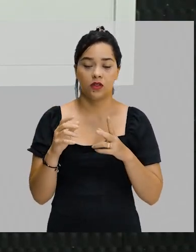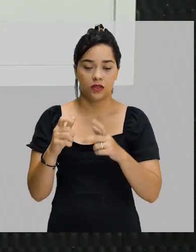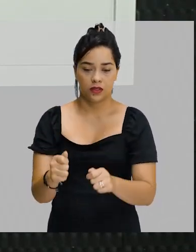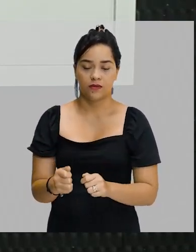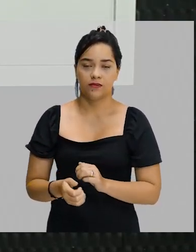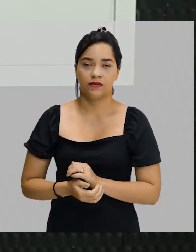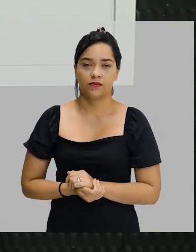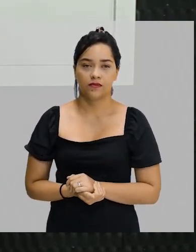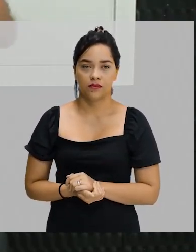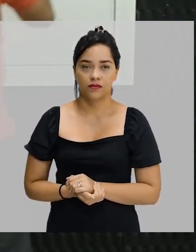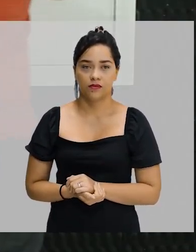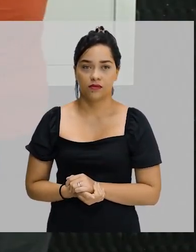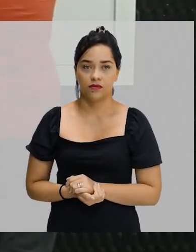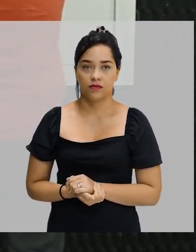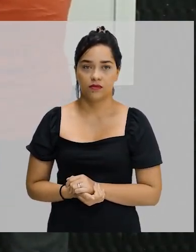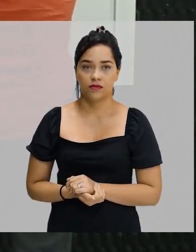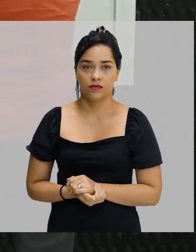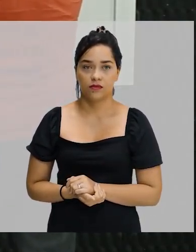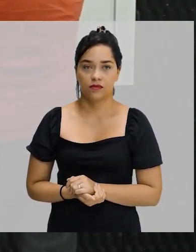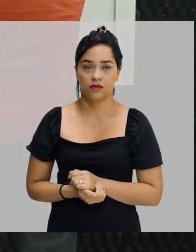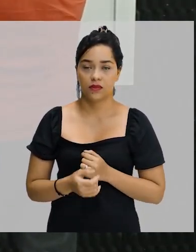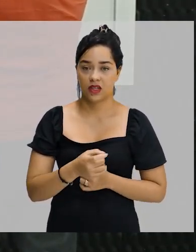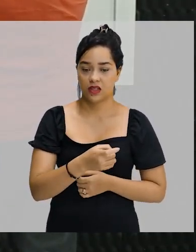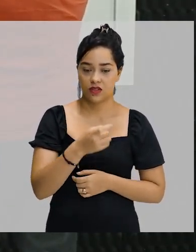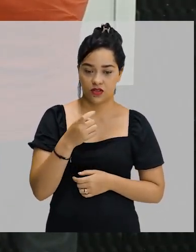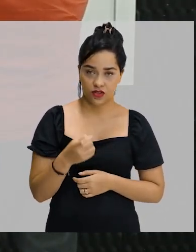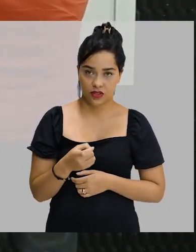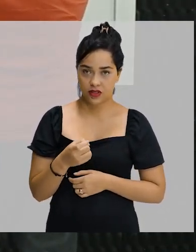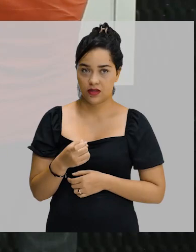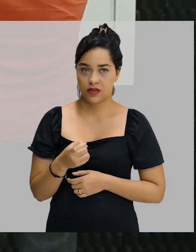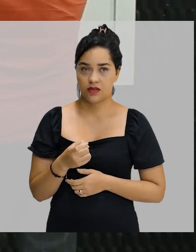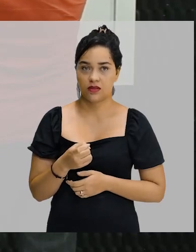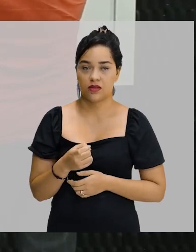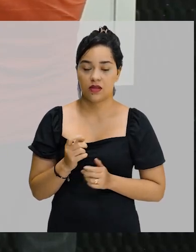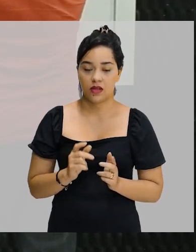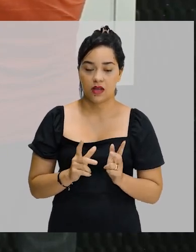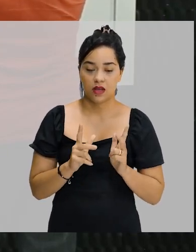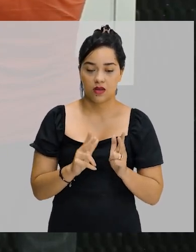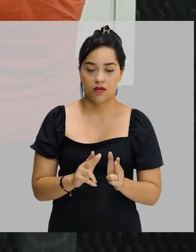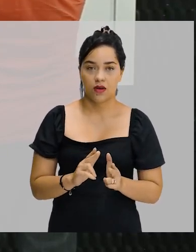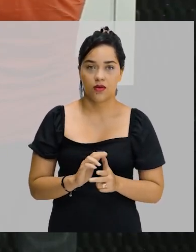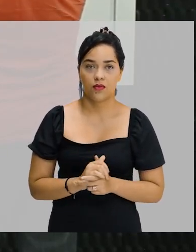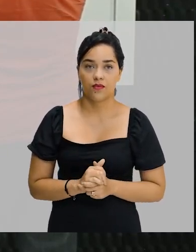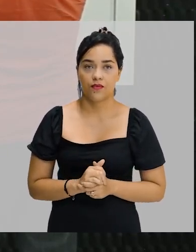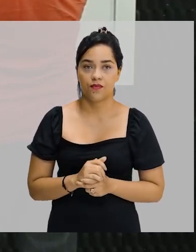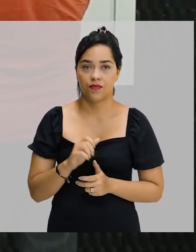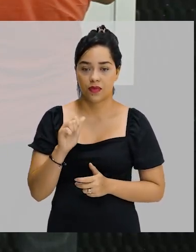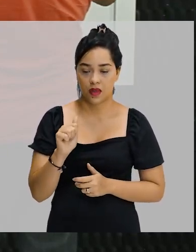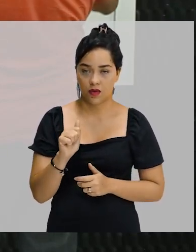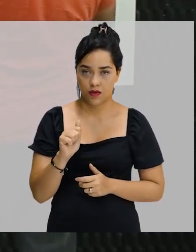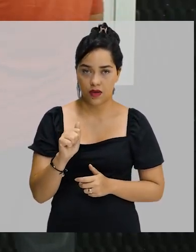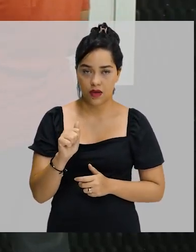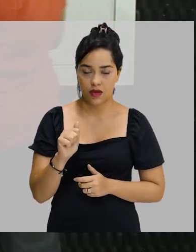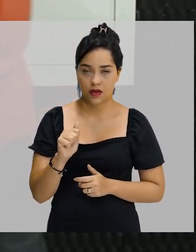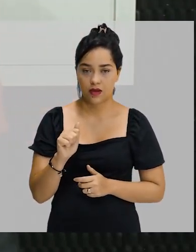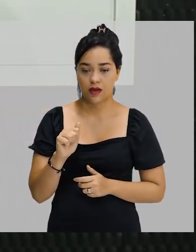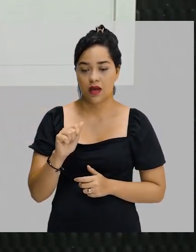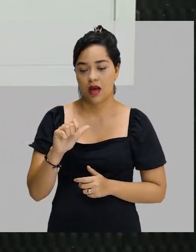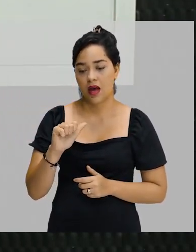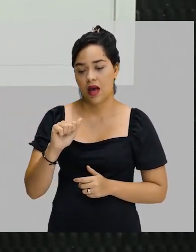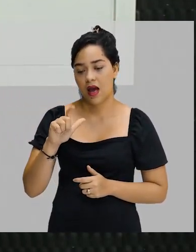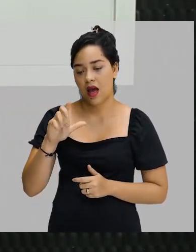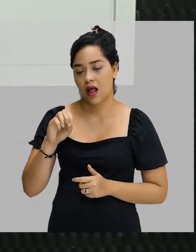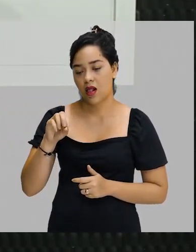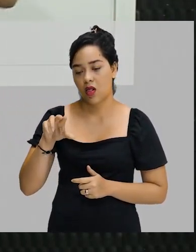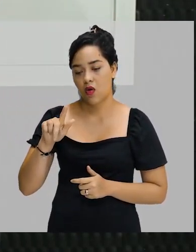Tá ok? Então, ele vai ficar assim, ó. X, ele é igual ó, ao A, que é a elongação, a